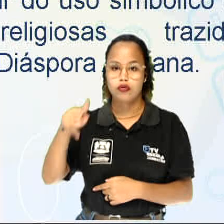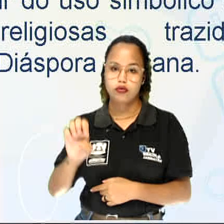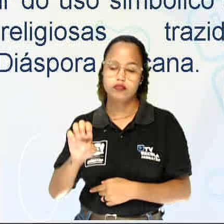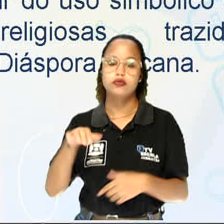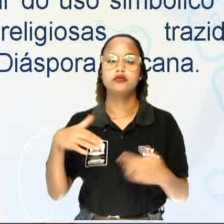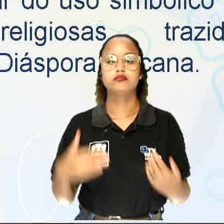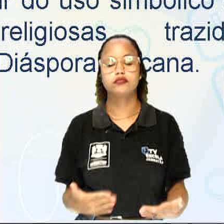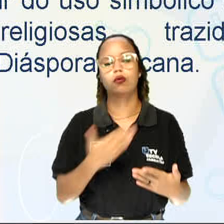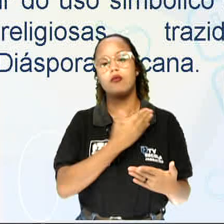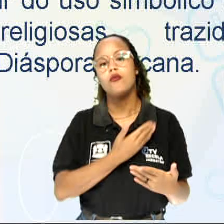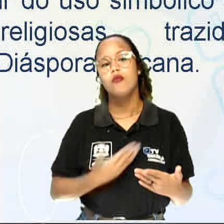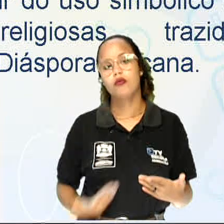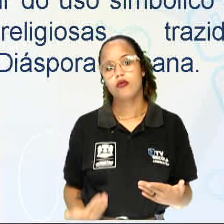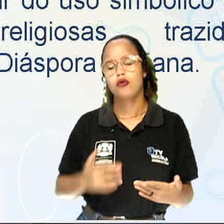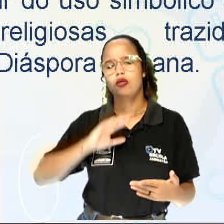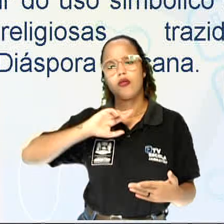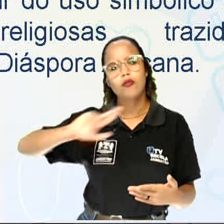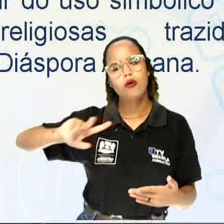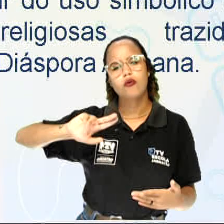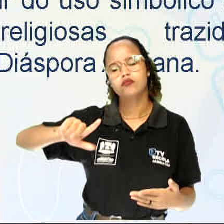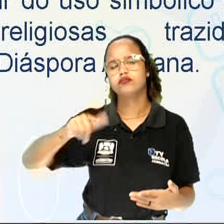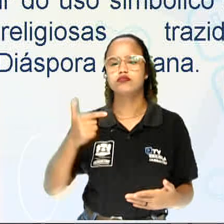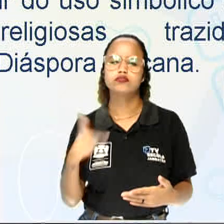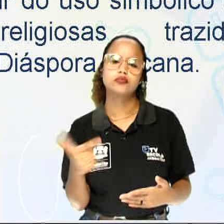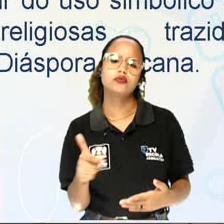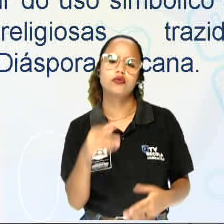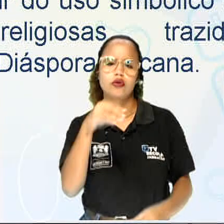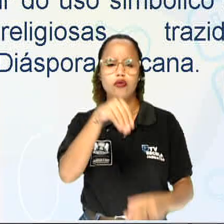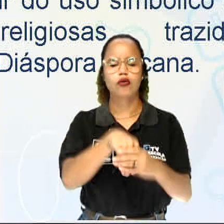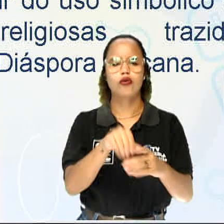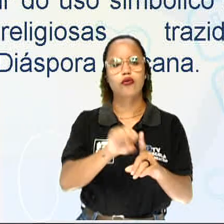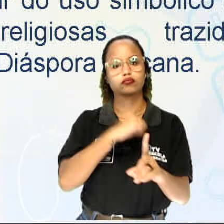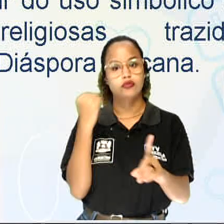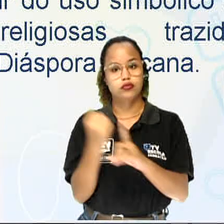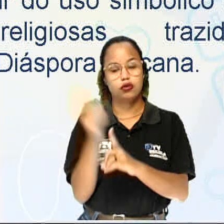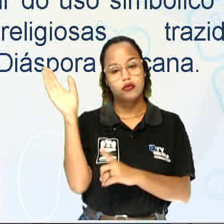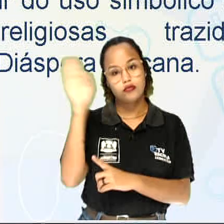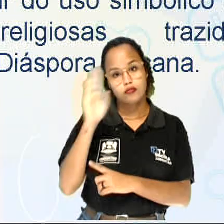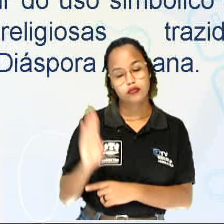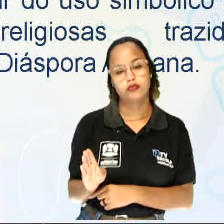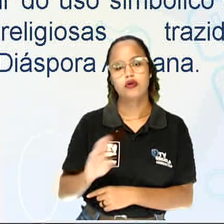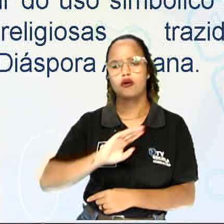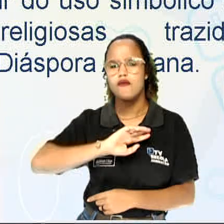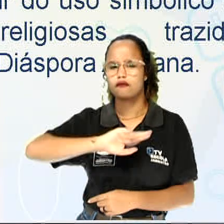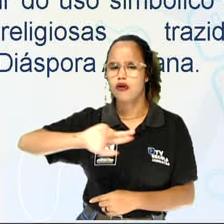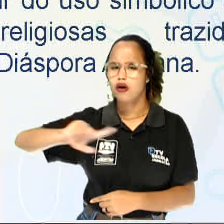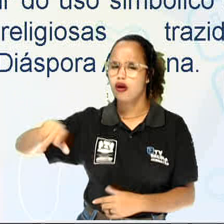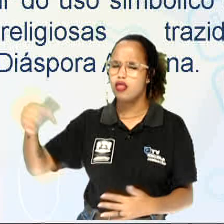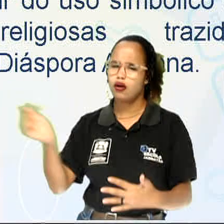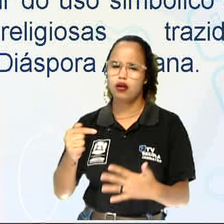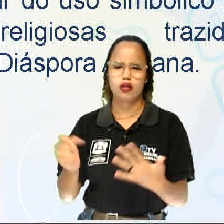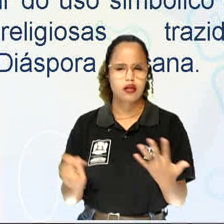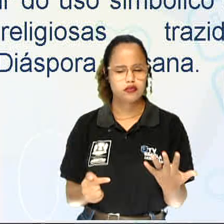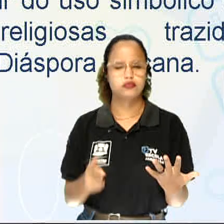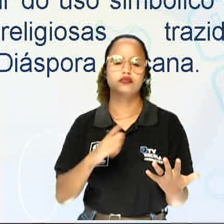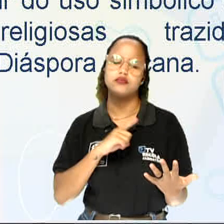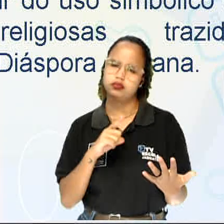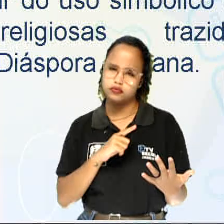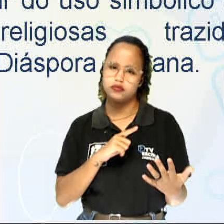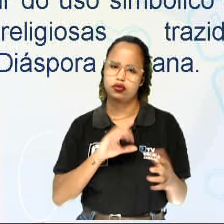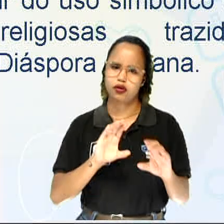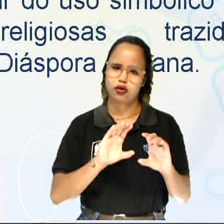ela não inclui a sociedade brasileira, né? Os vários estratos da sociedade brasileira, as várias